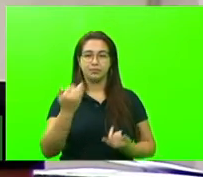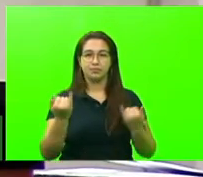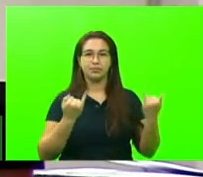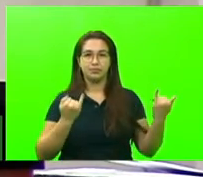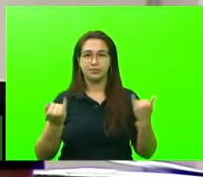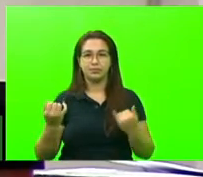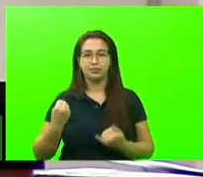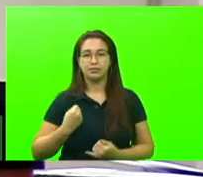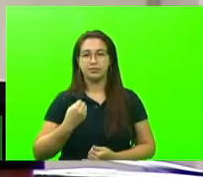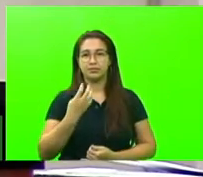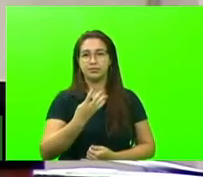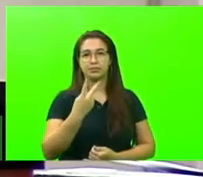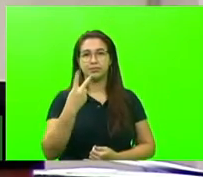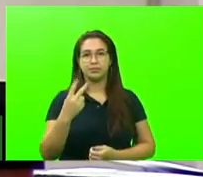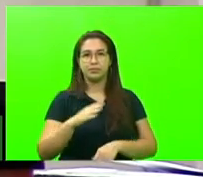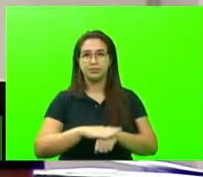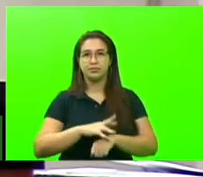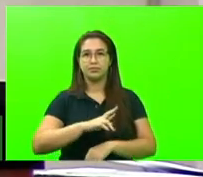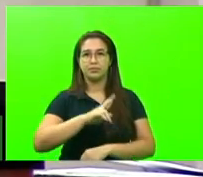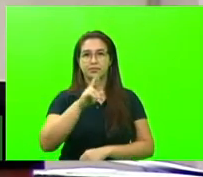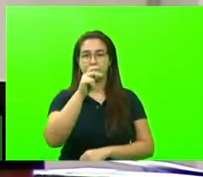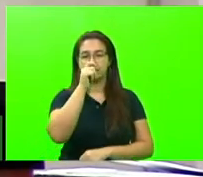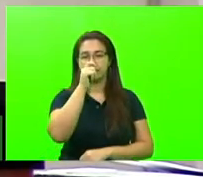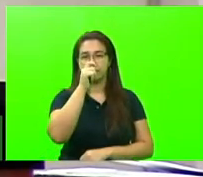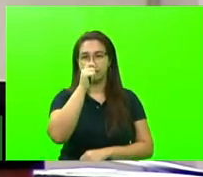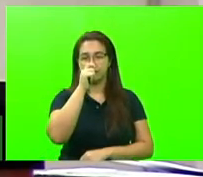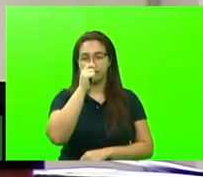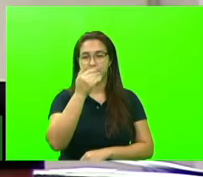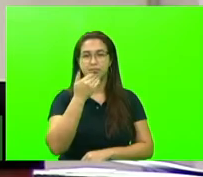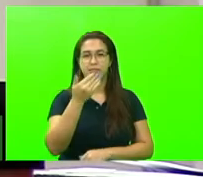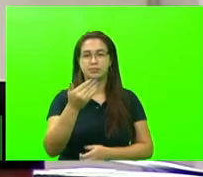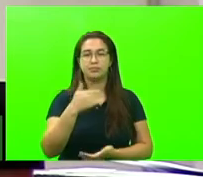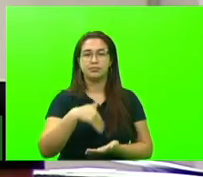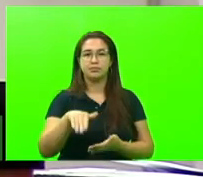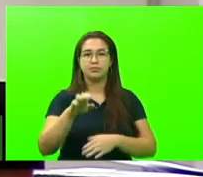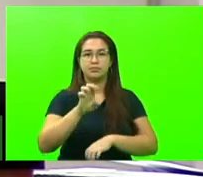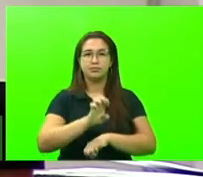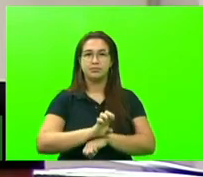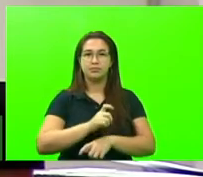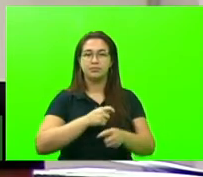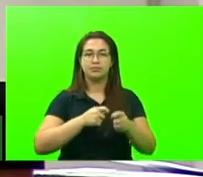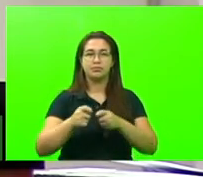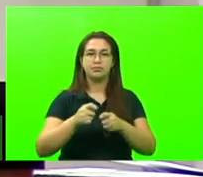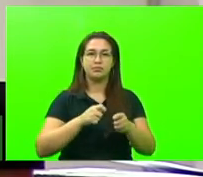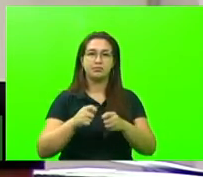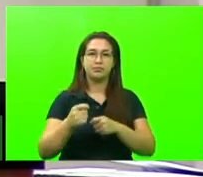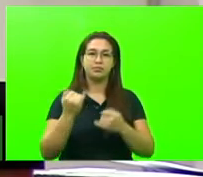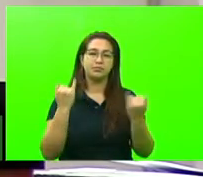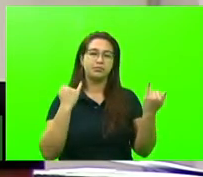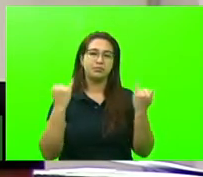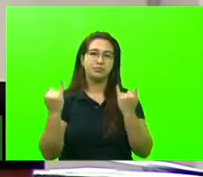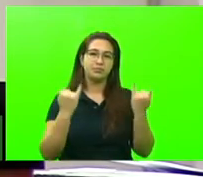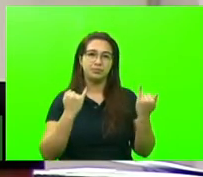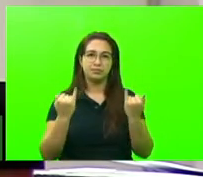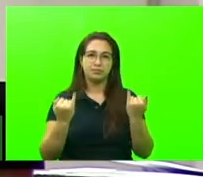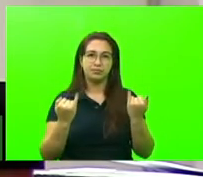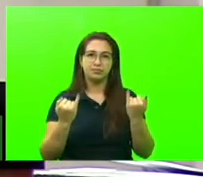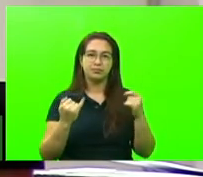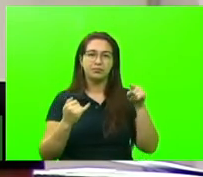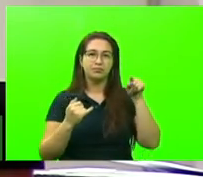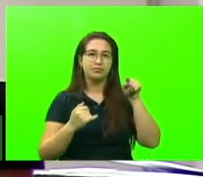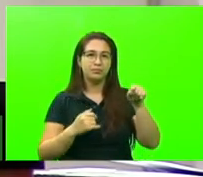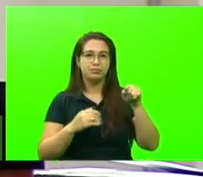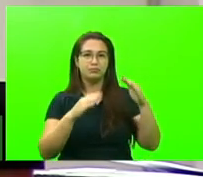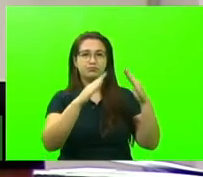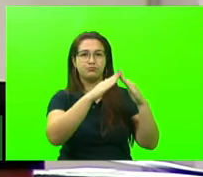informação 42, autor, deputado João Amin, solicitando ao secretário de Estado de Administração informações acerca do imóvel localizado